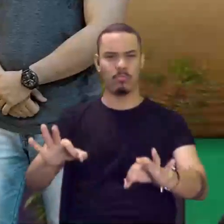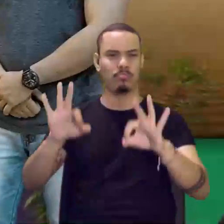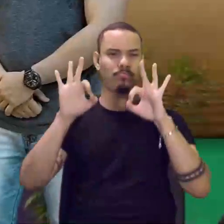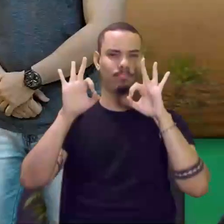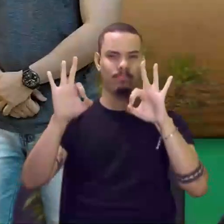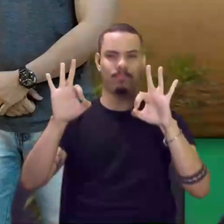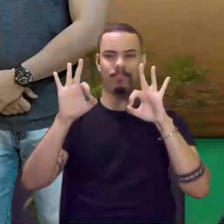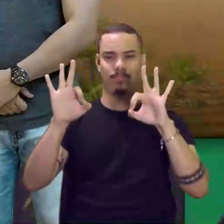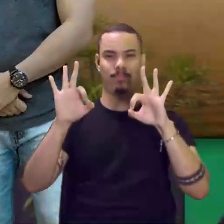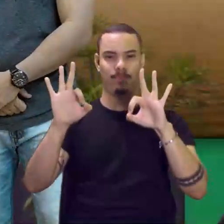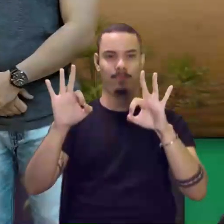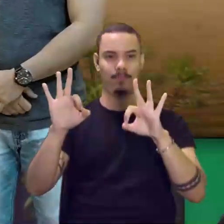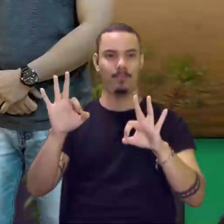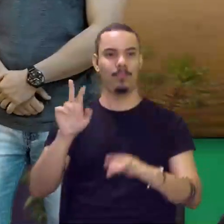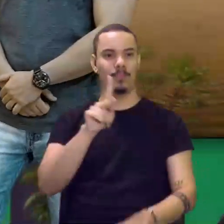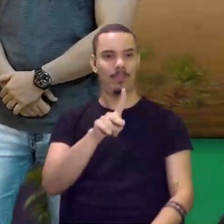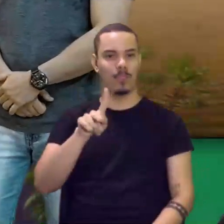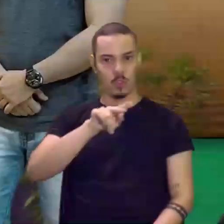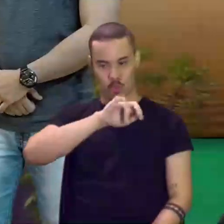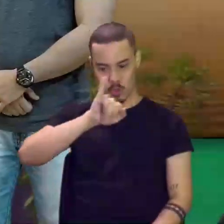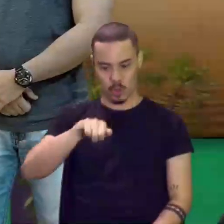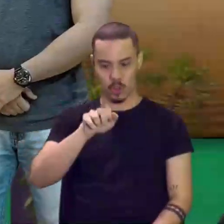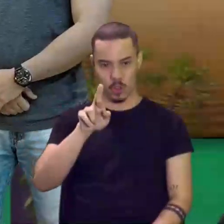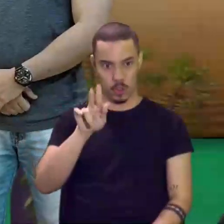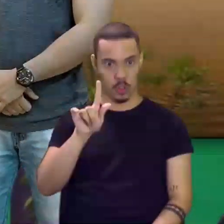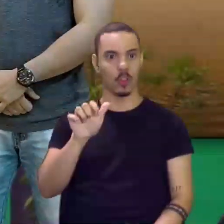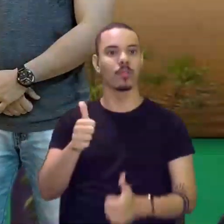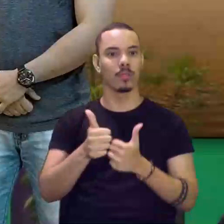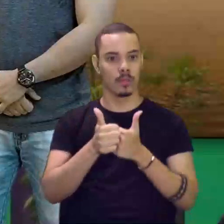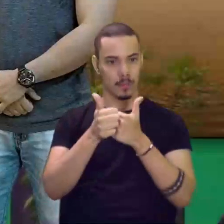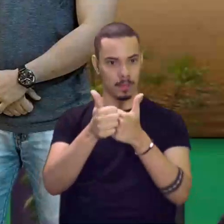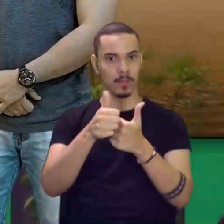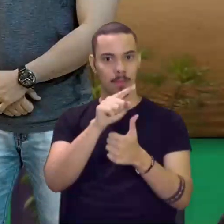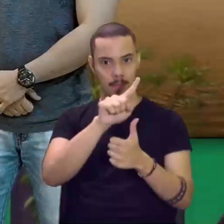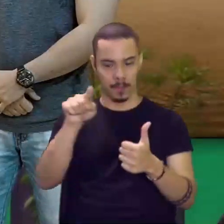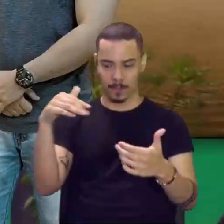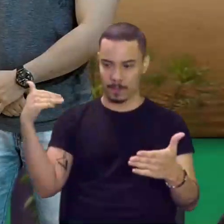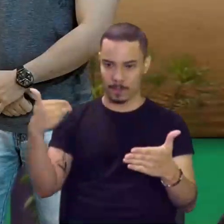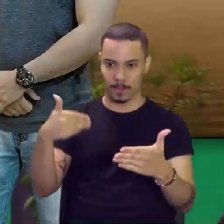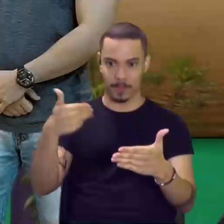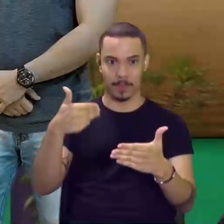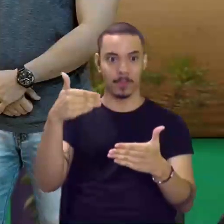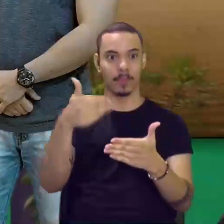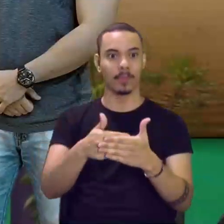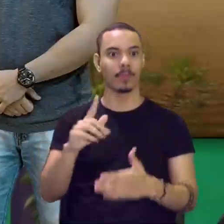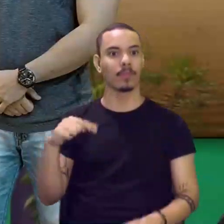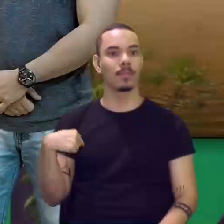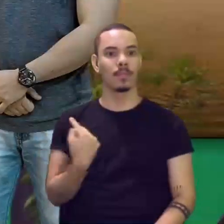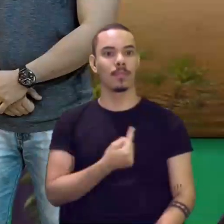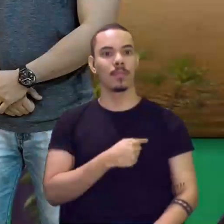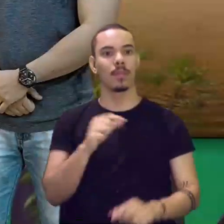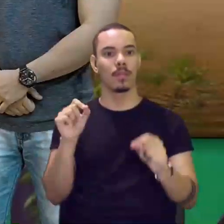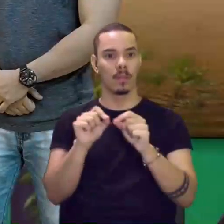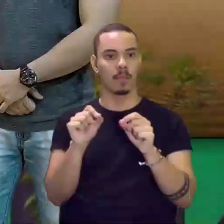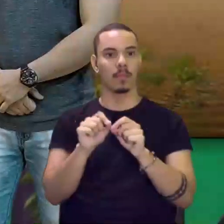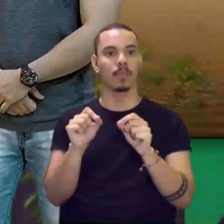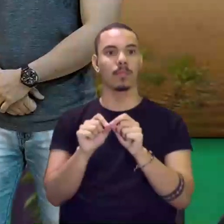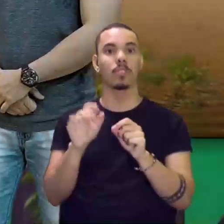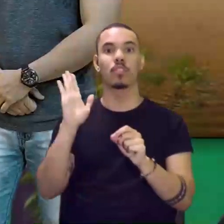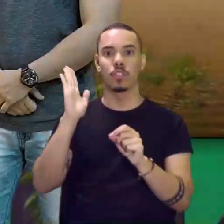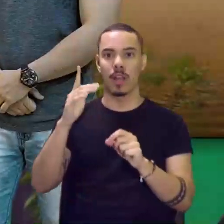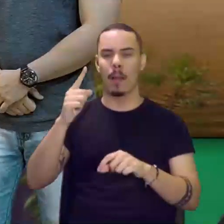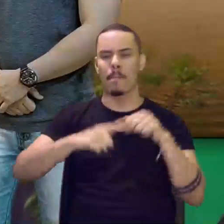de linha. Eu, professor Jorge, vou acompanhar vocês nessa jornada. Nós fizemos,